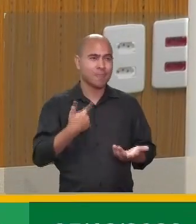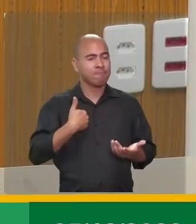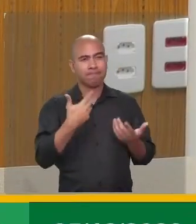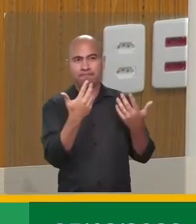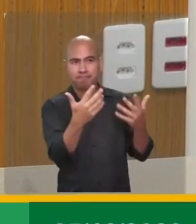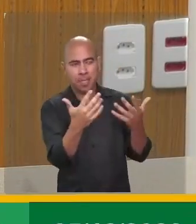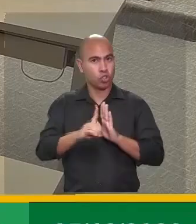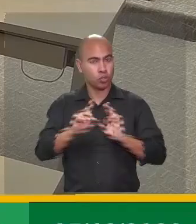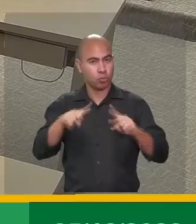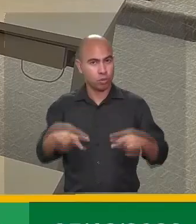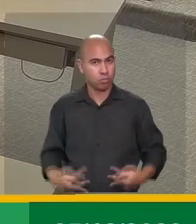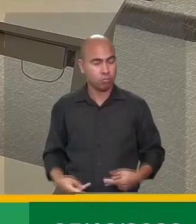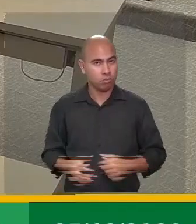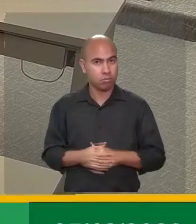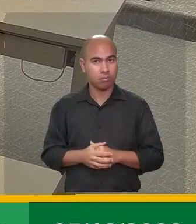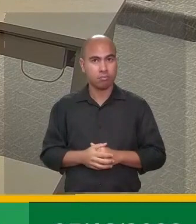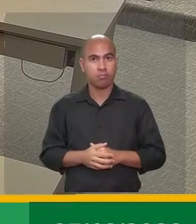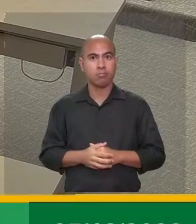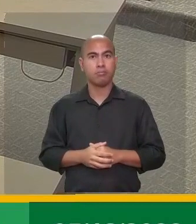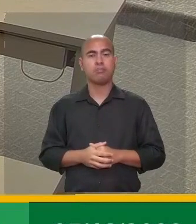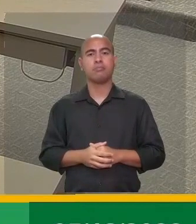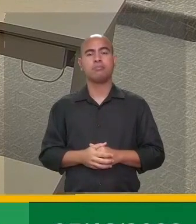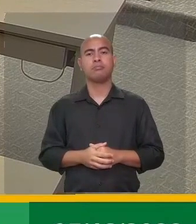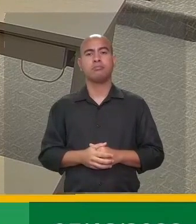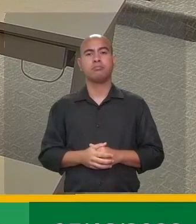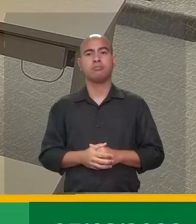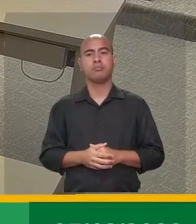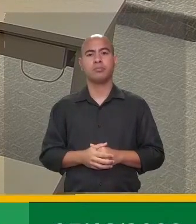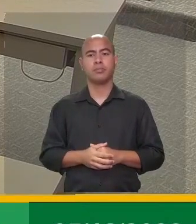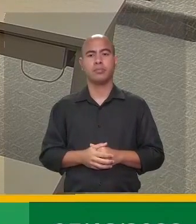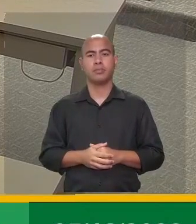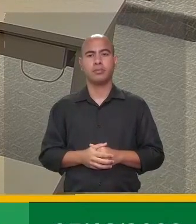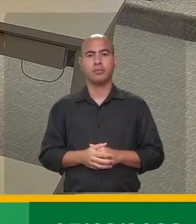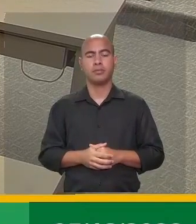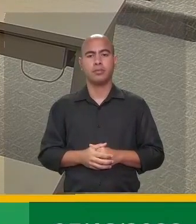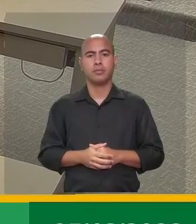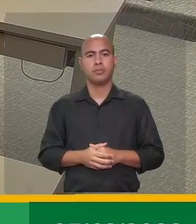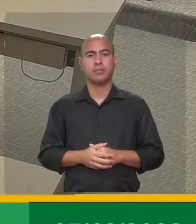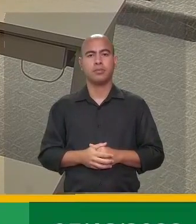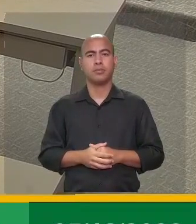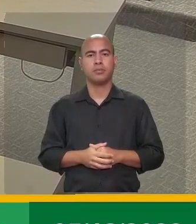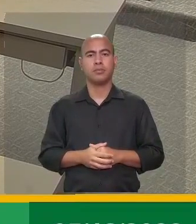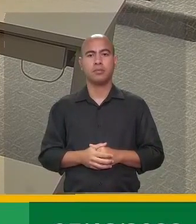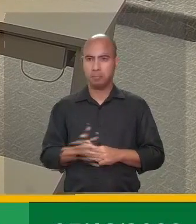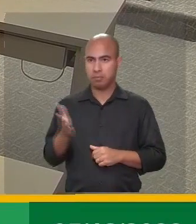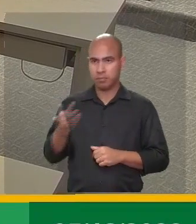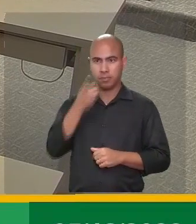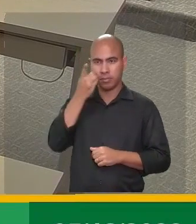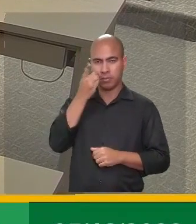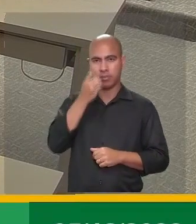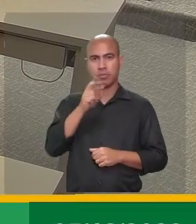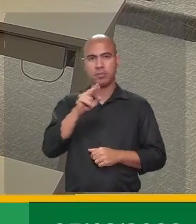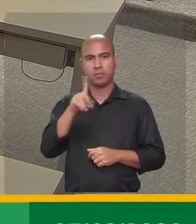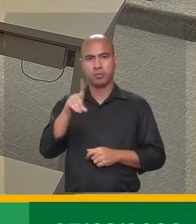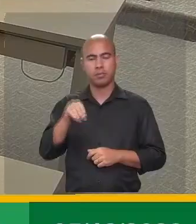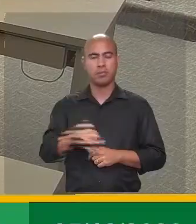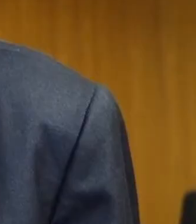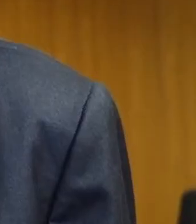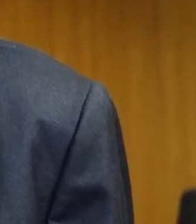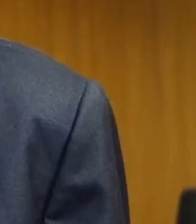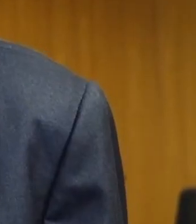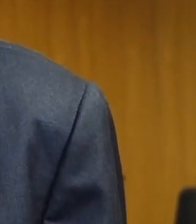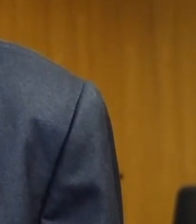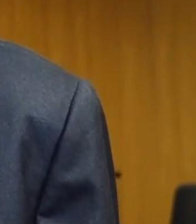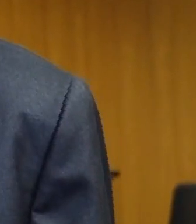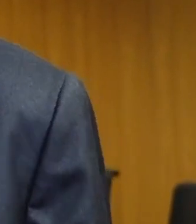Quirino também participou da reunião e fez um balanço das atividades ligadas aos direitos humanos. Os